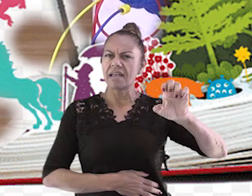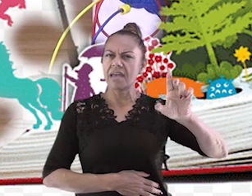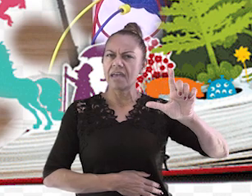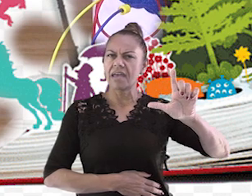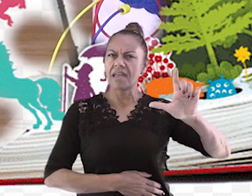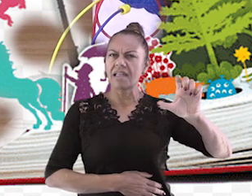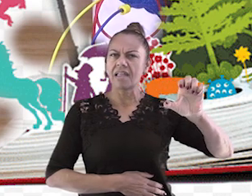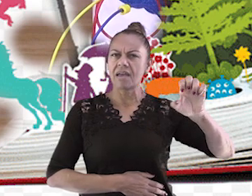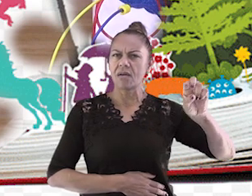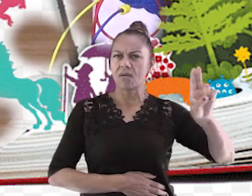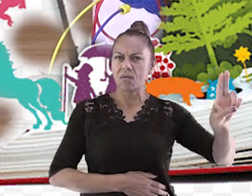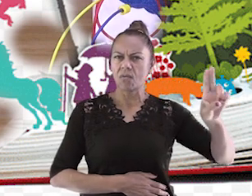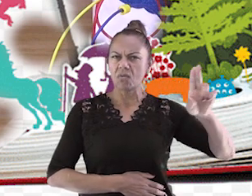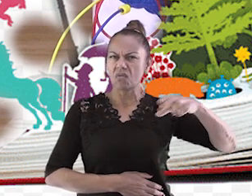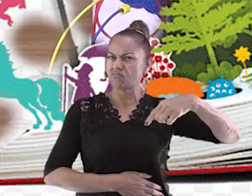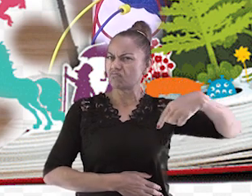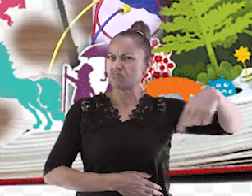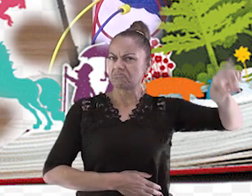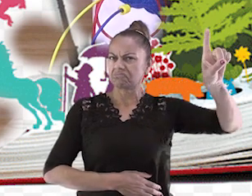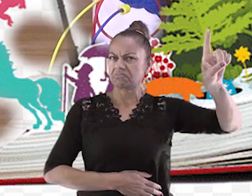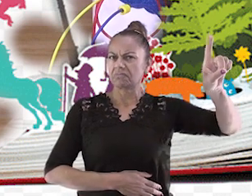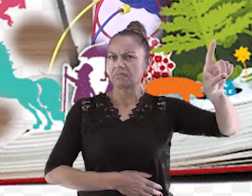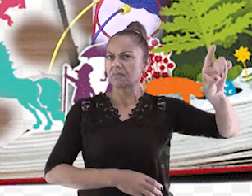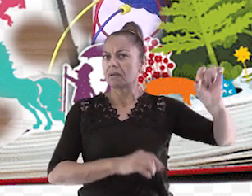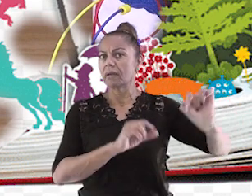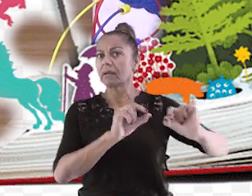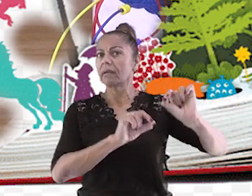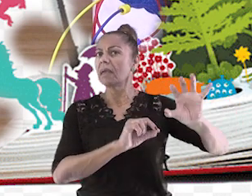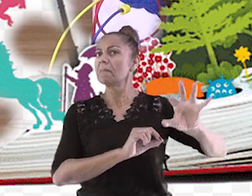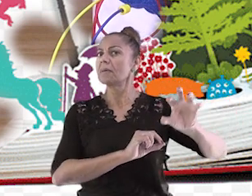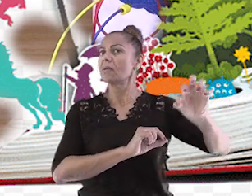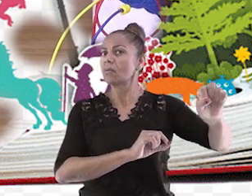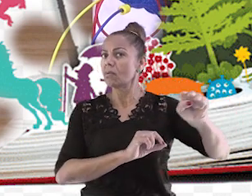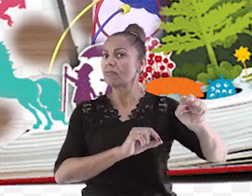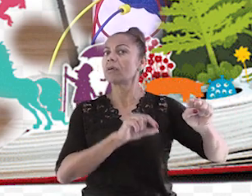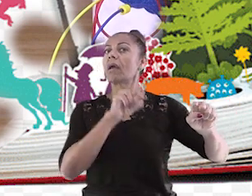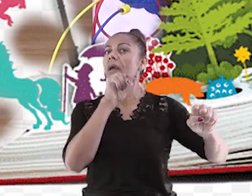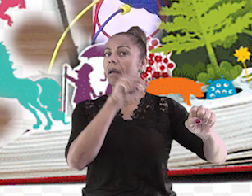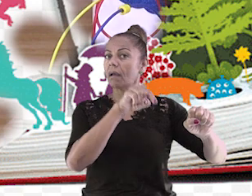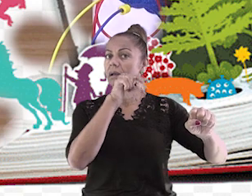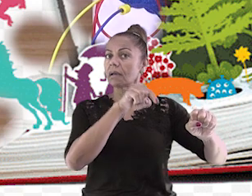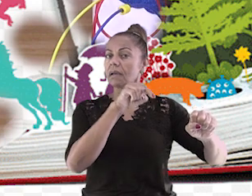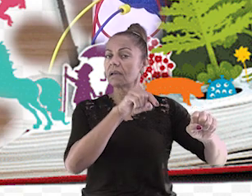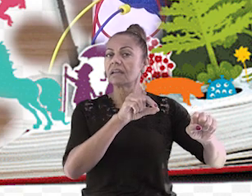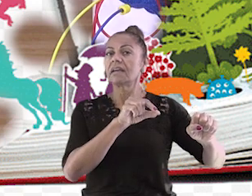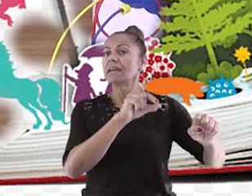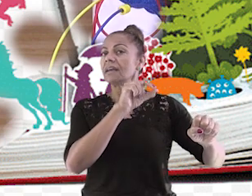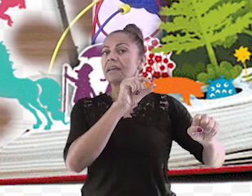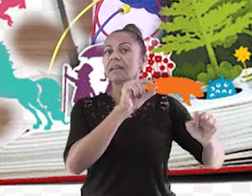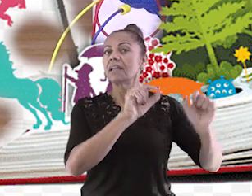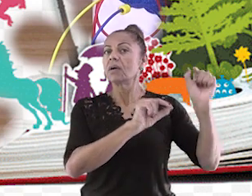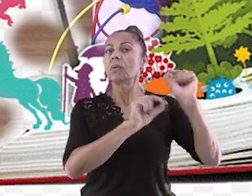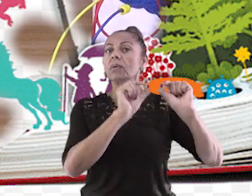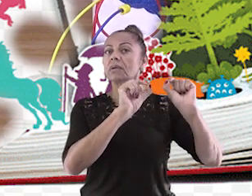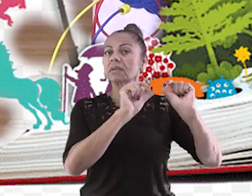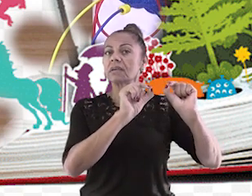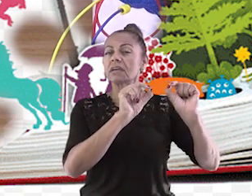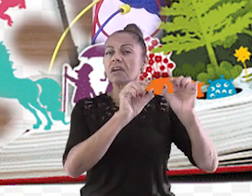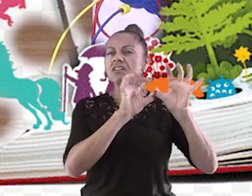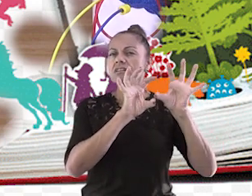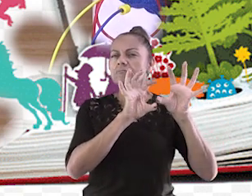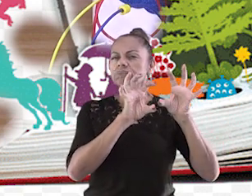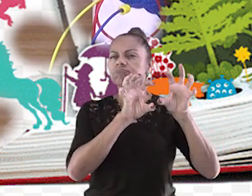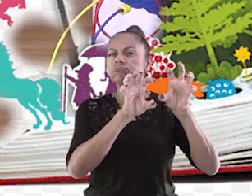Quem pegou foi o Beleléu. Beleléu é um monstrinho que vive escondido nas sombras,